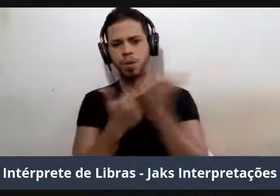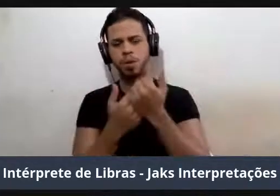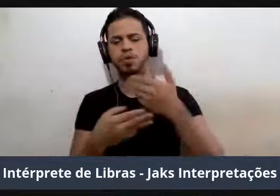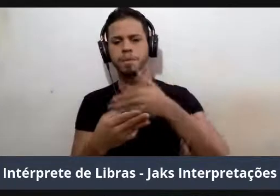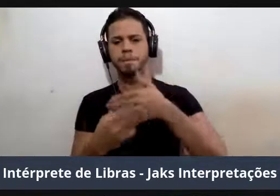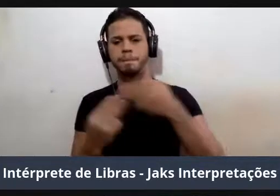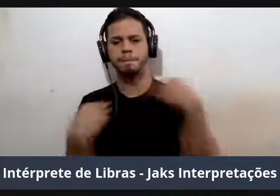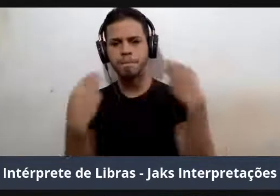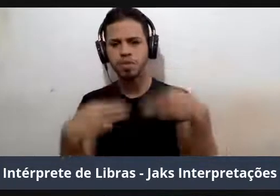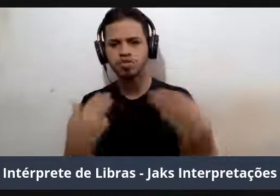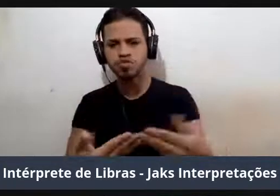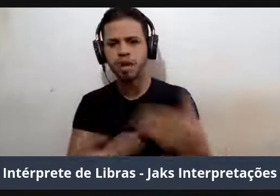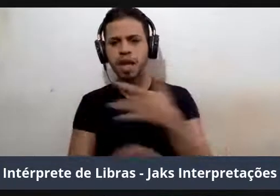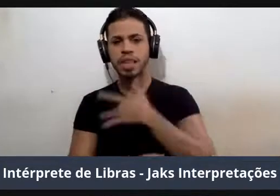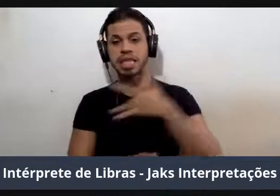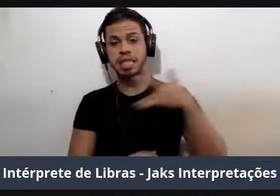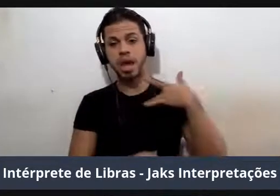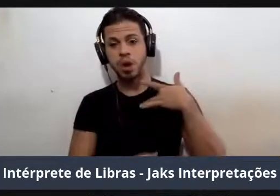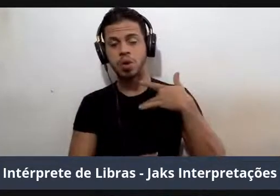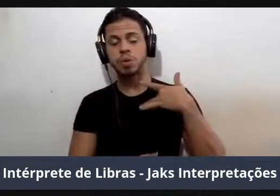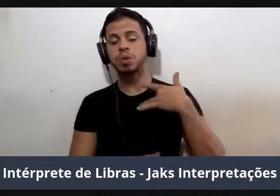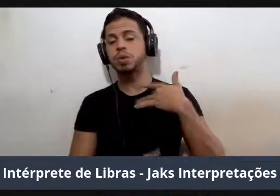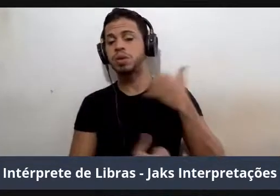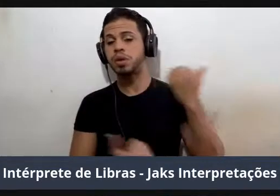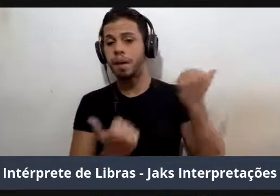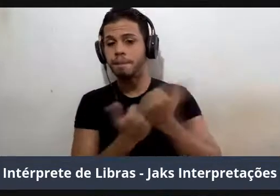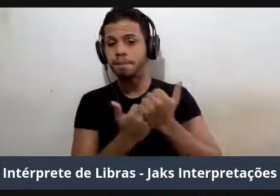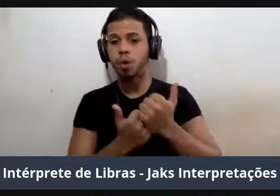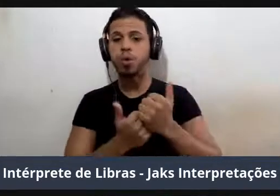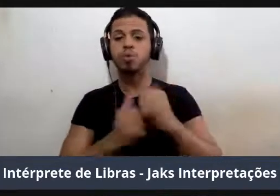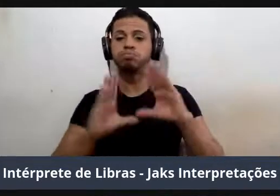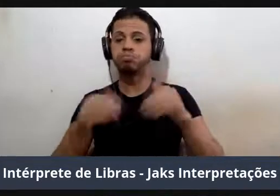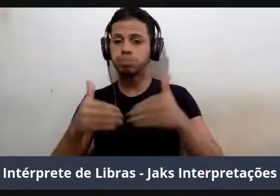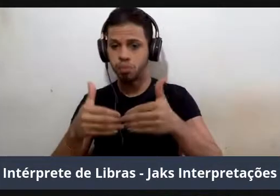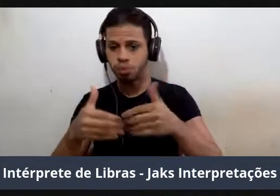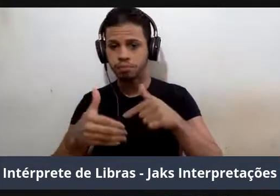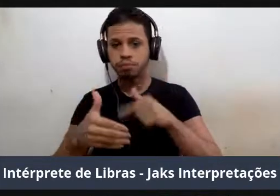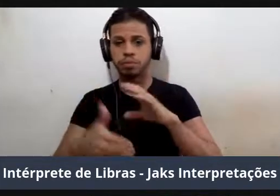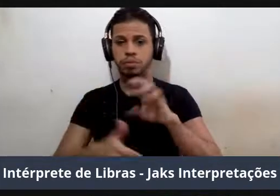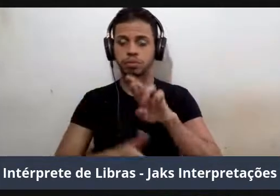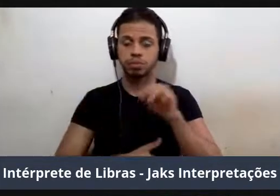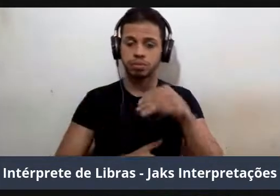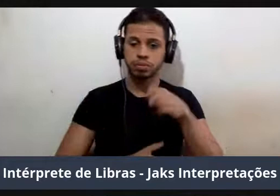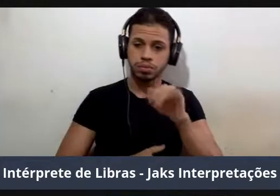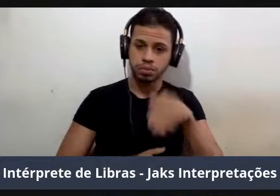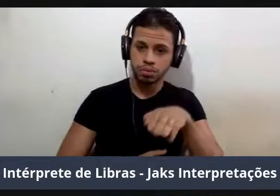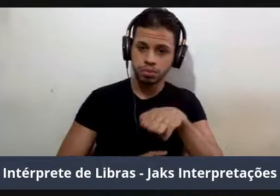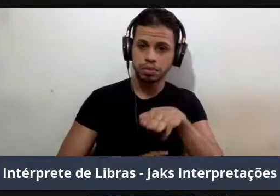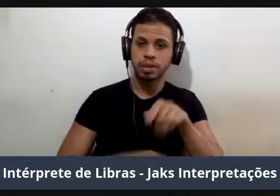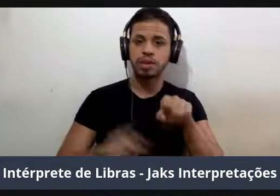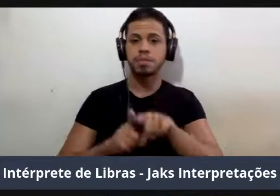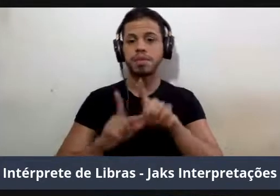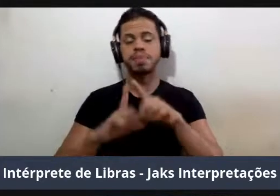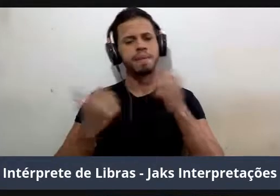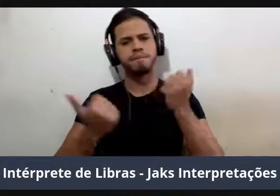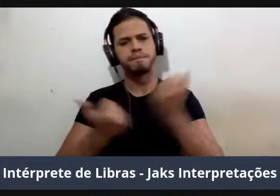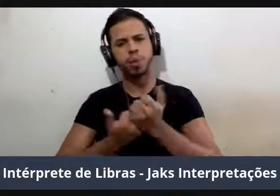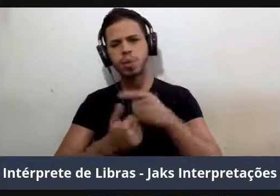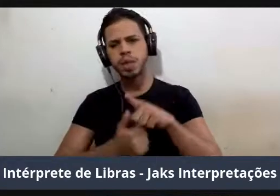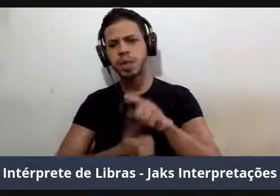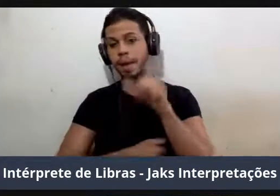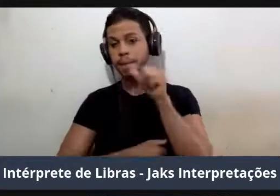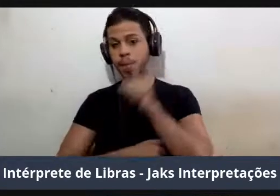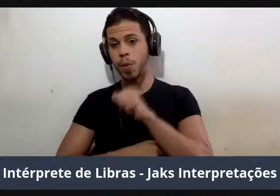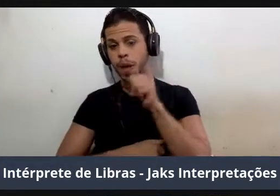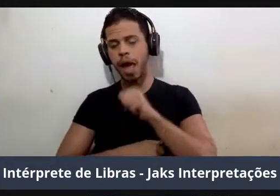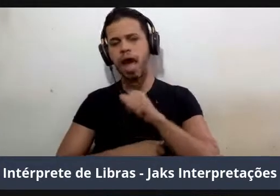o apoio do Grupo Curumim, né? A gente teve essas mulheres aí enganjadas,